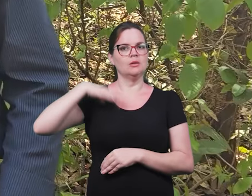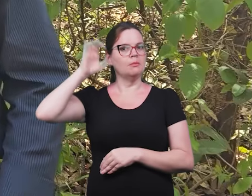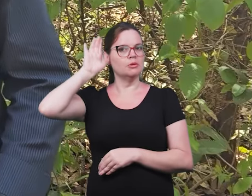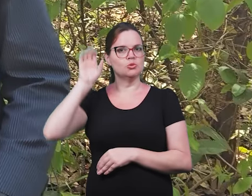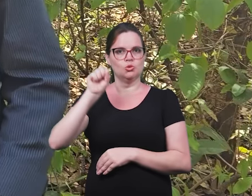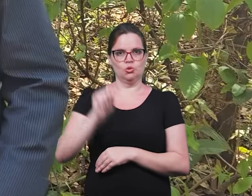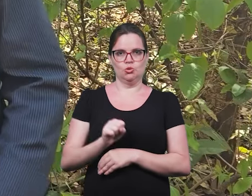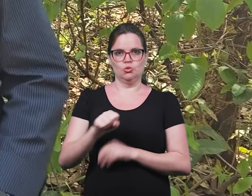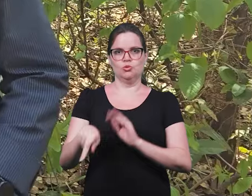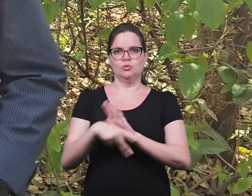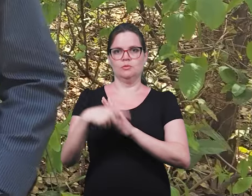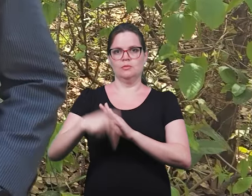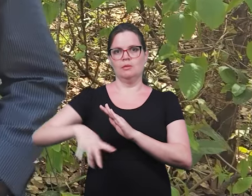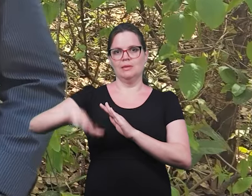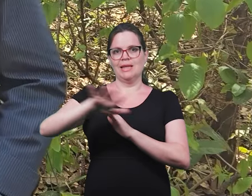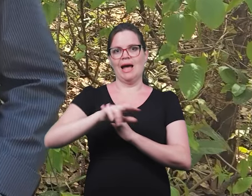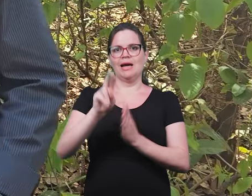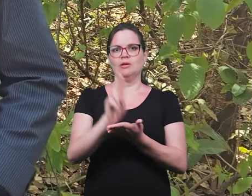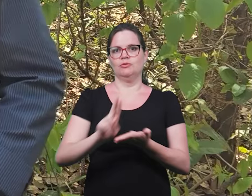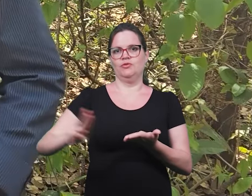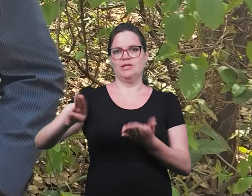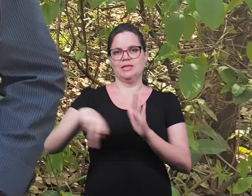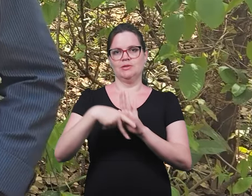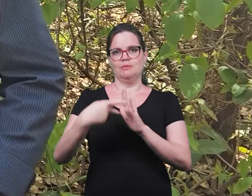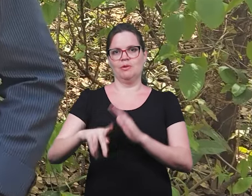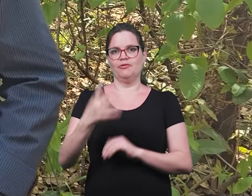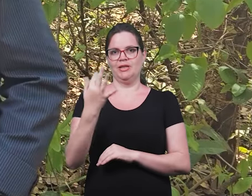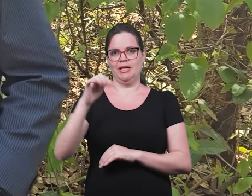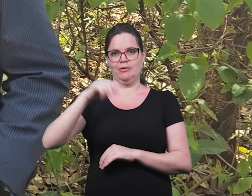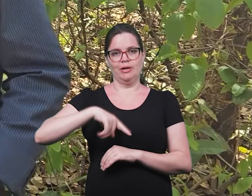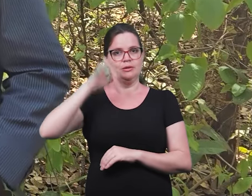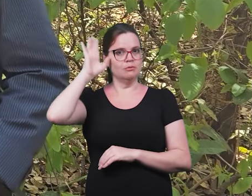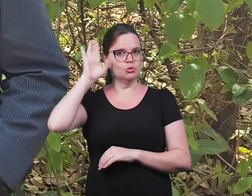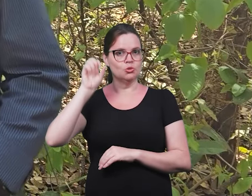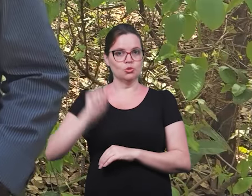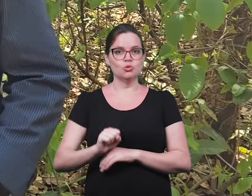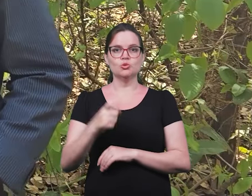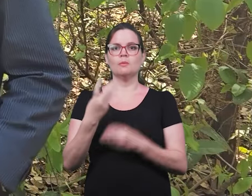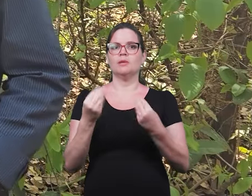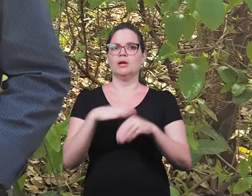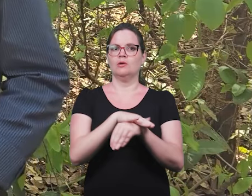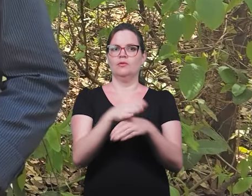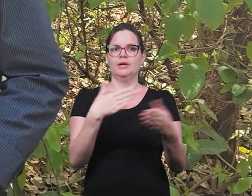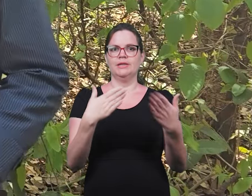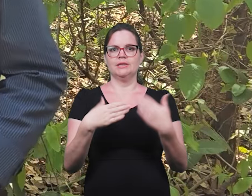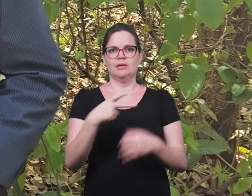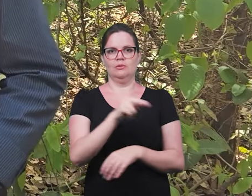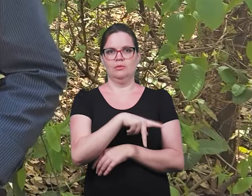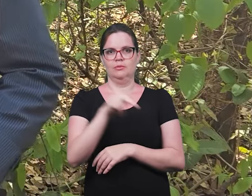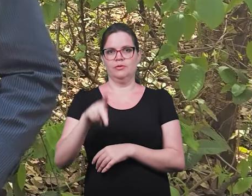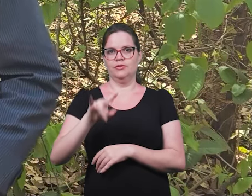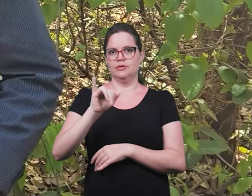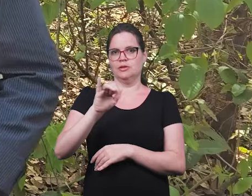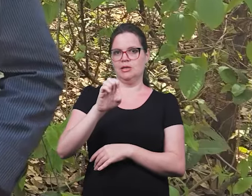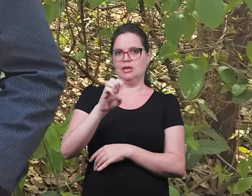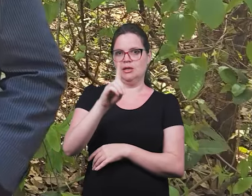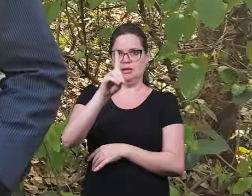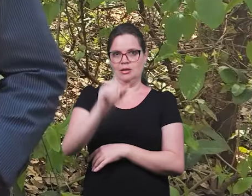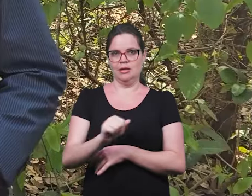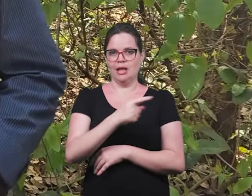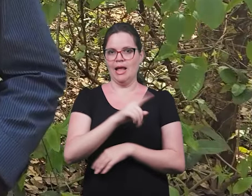Grosso do Sul, no campus da Universidade Federal do Mato Grosso do Sul, para conversar com a professora Ieda